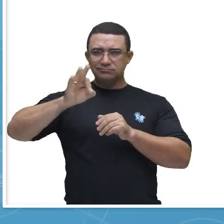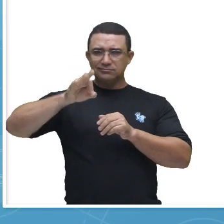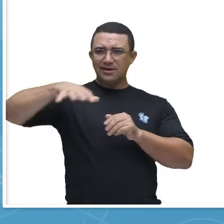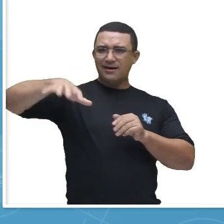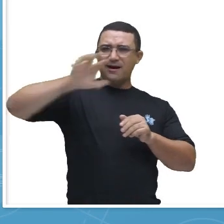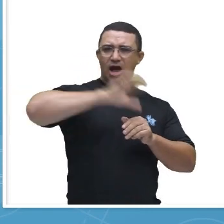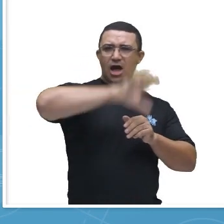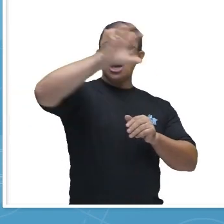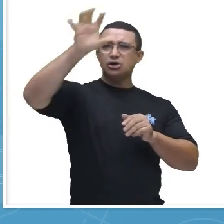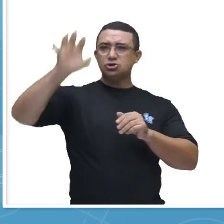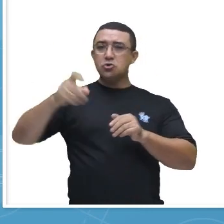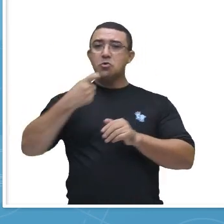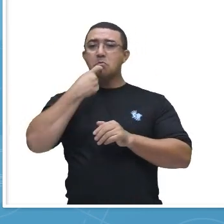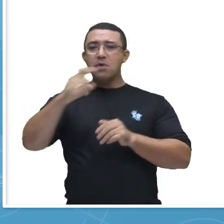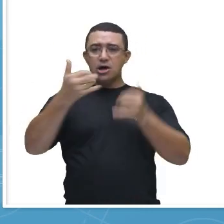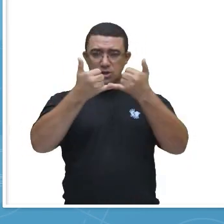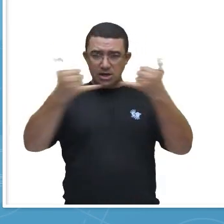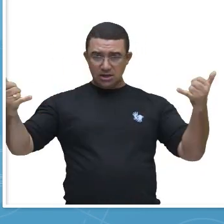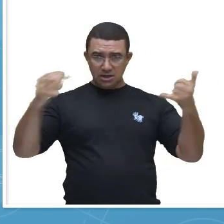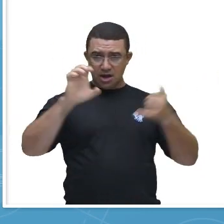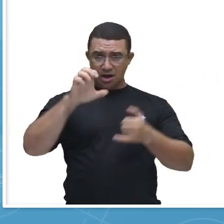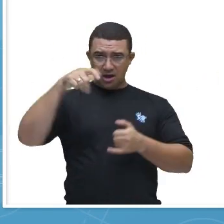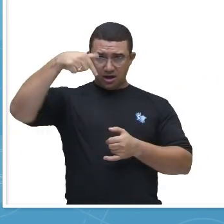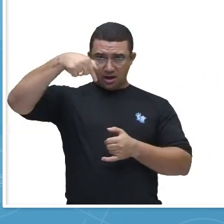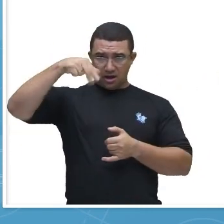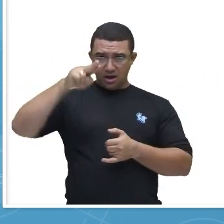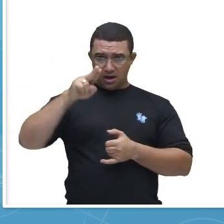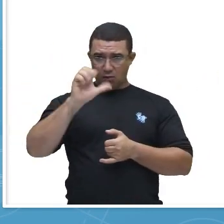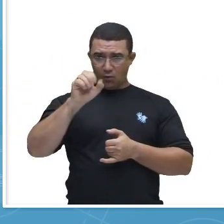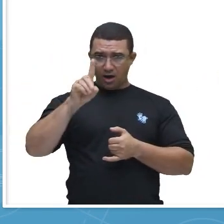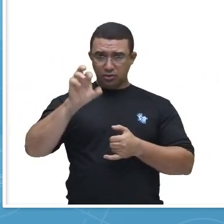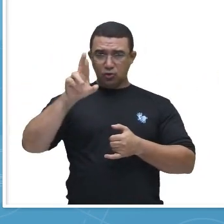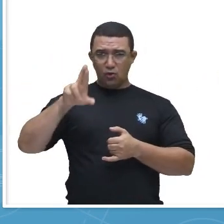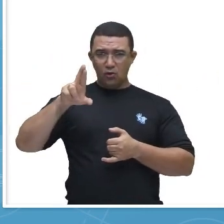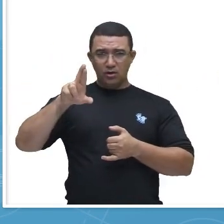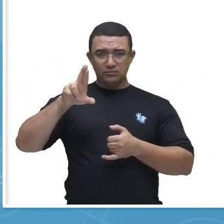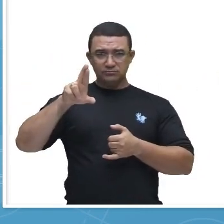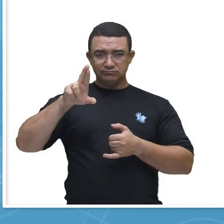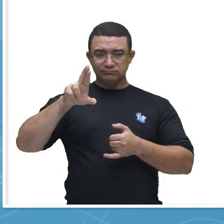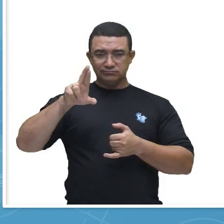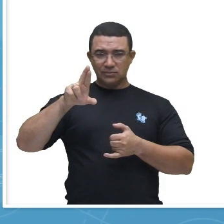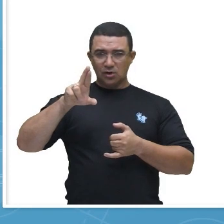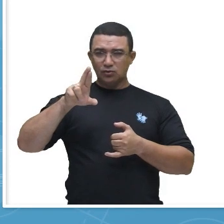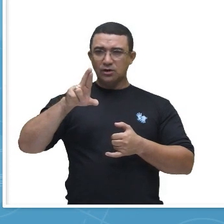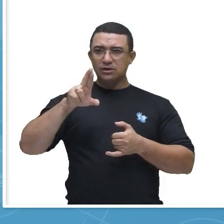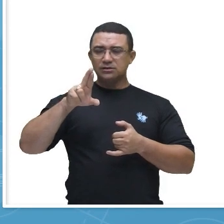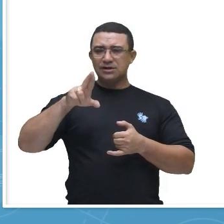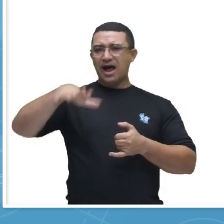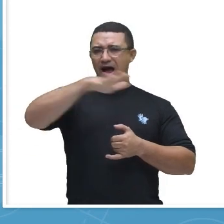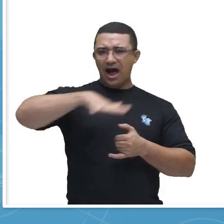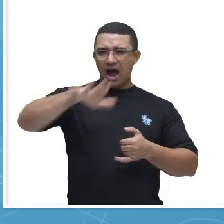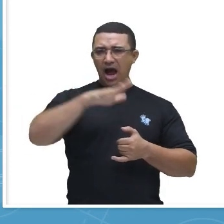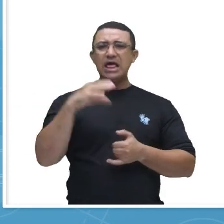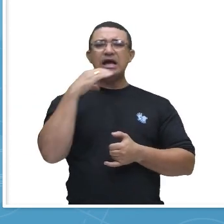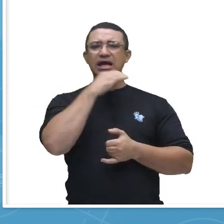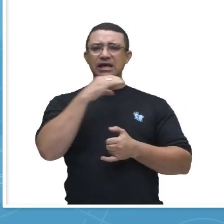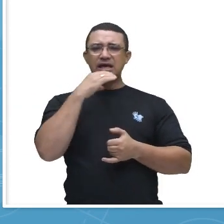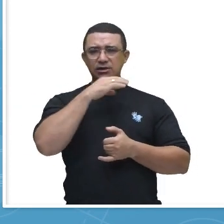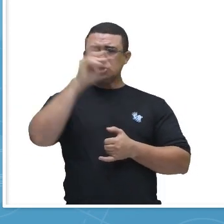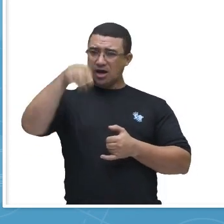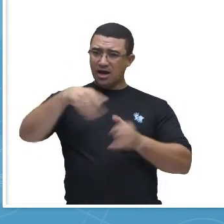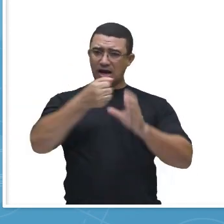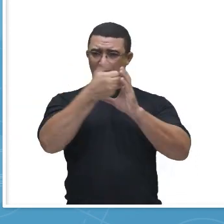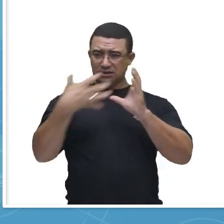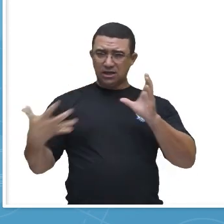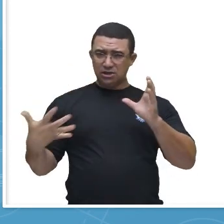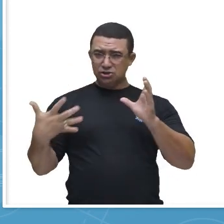regiões próximas à linha do Equador, na zona intertropical, tá? Essas são as